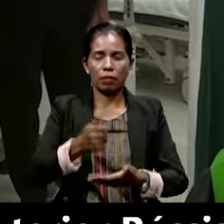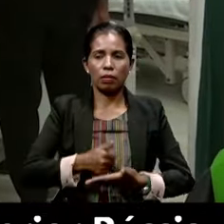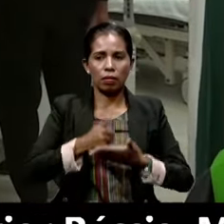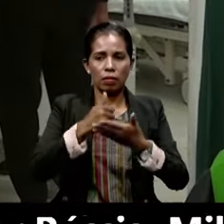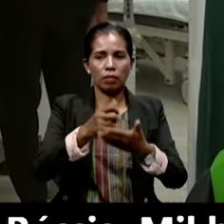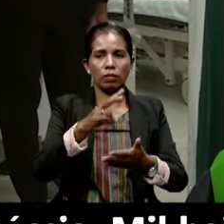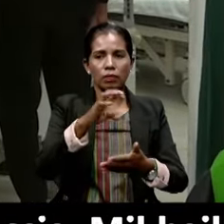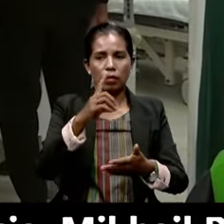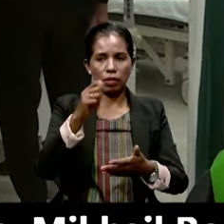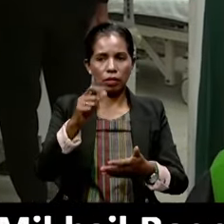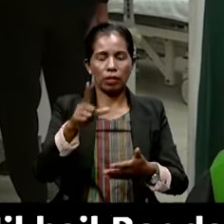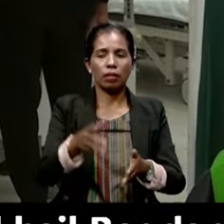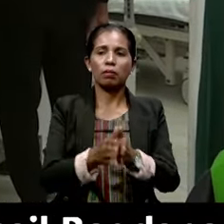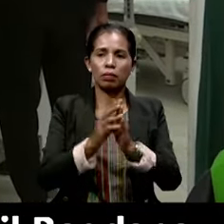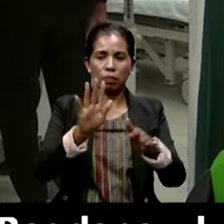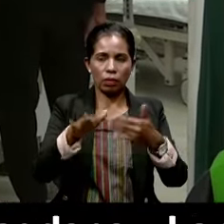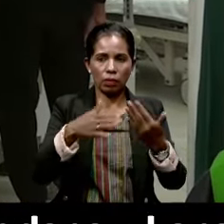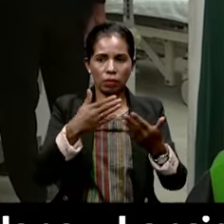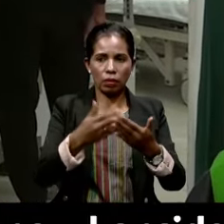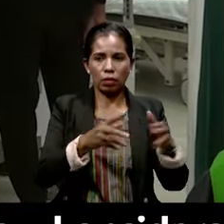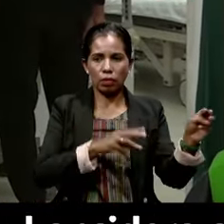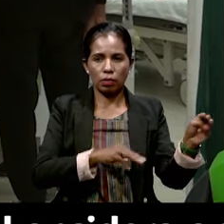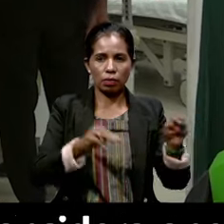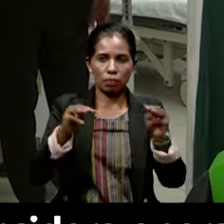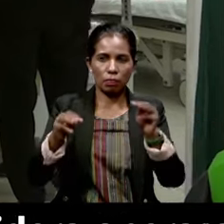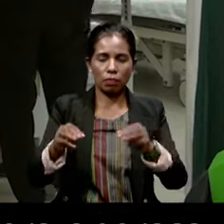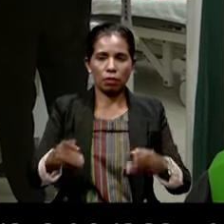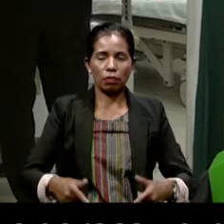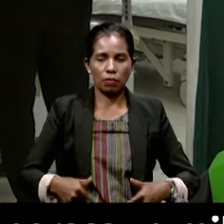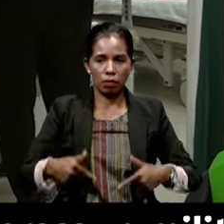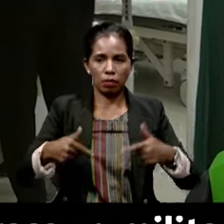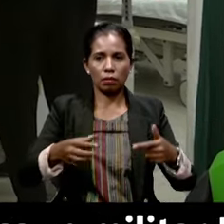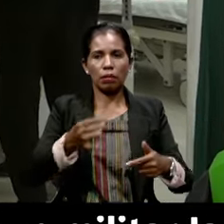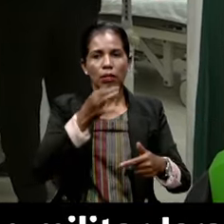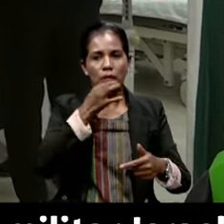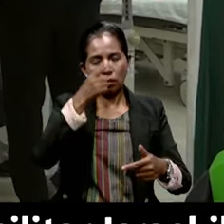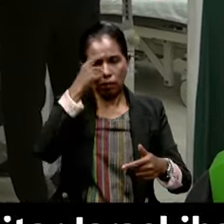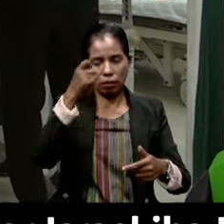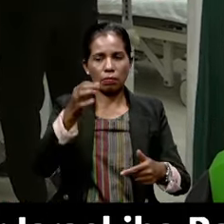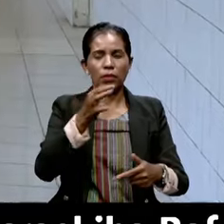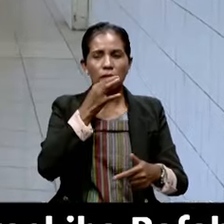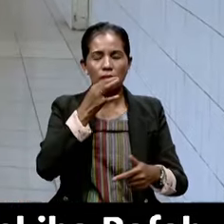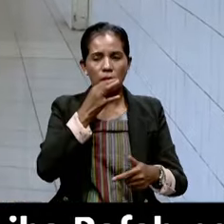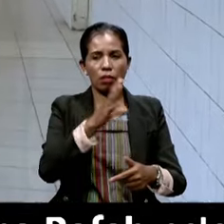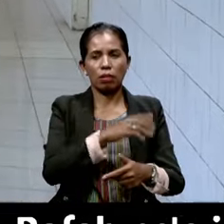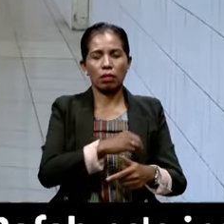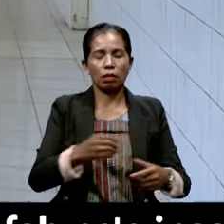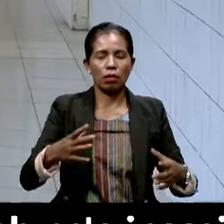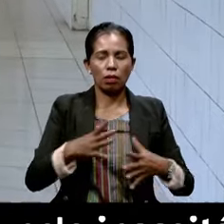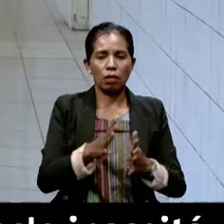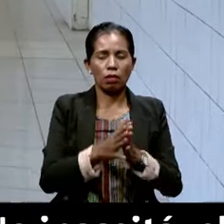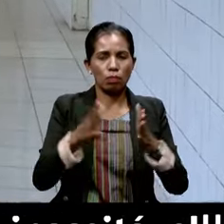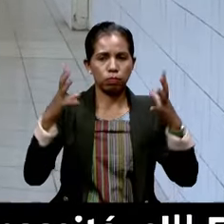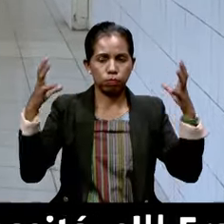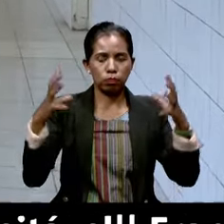Vidal Mos exige entidade hotu atu muda estilo moris liu-liu hahan, tamba liu husi hahan nebe hobokur kamina nebe